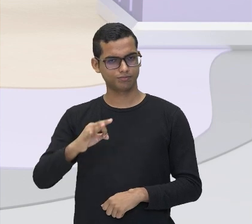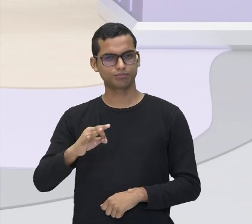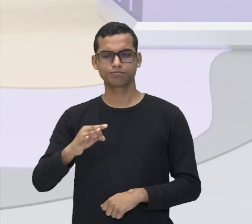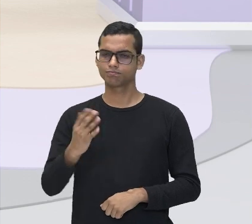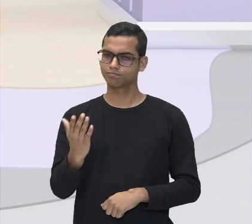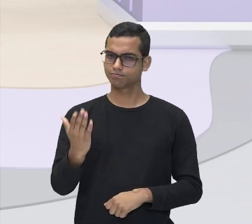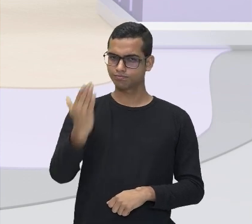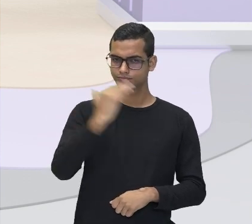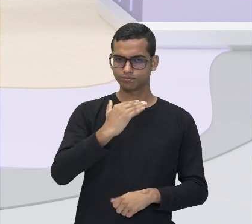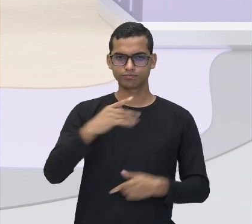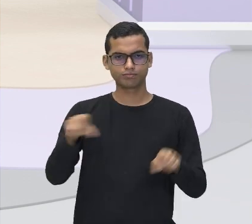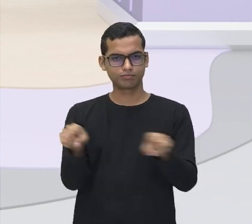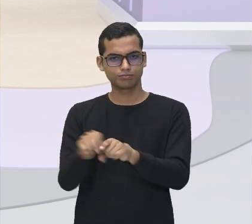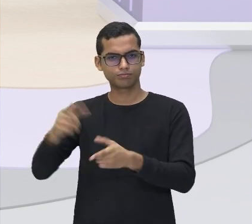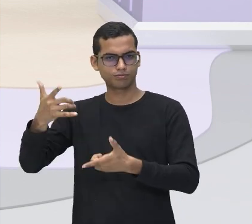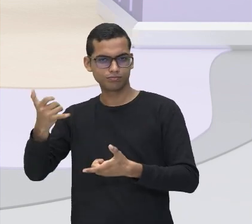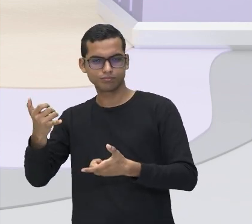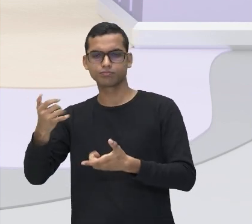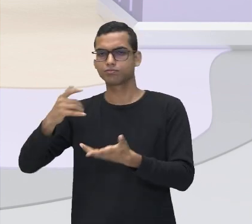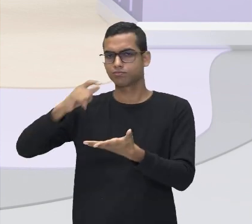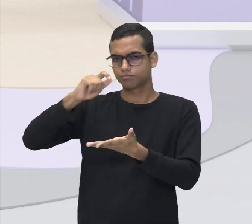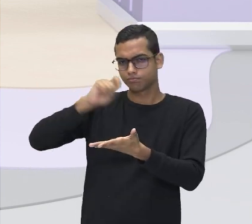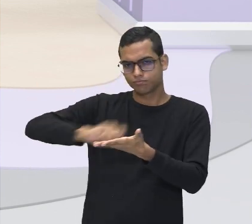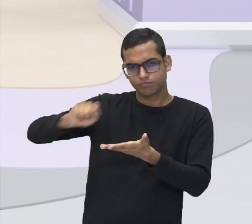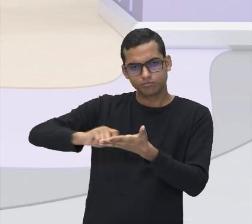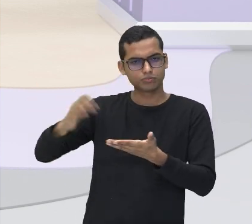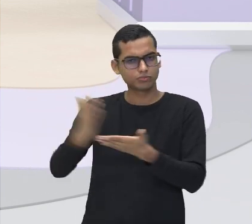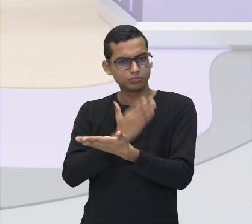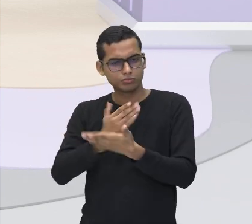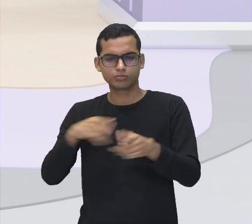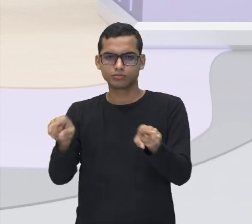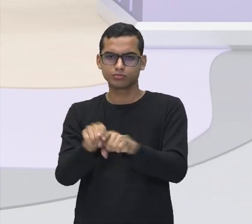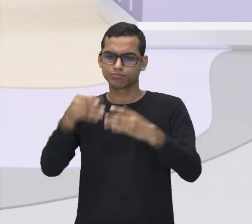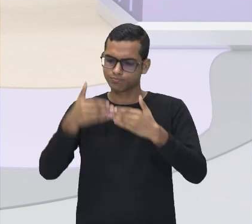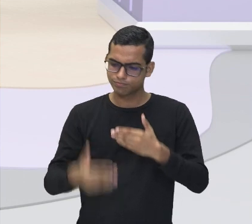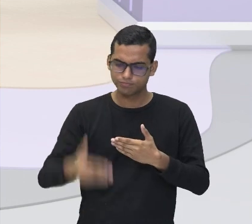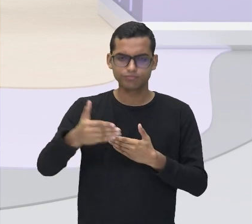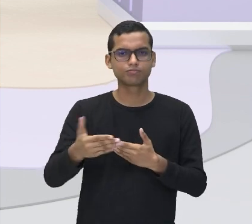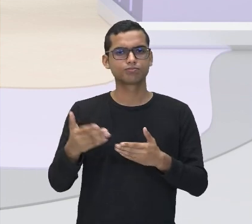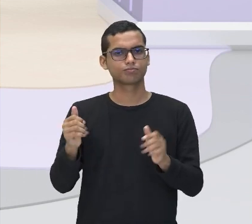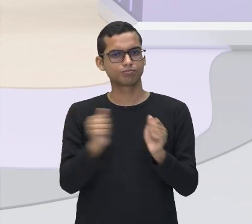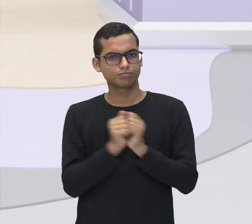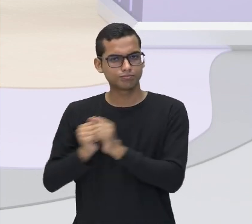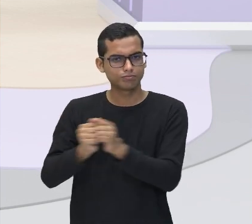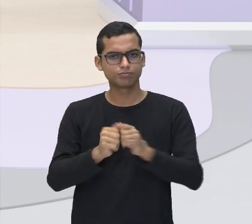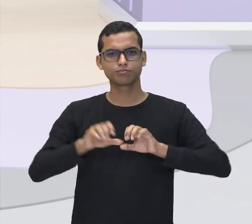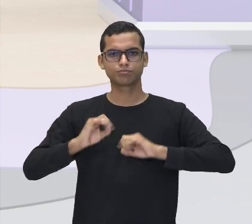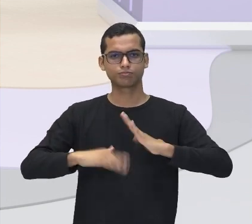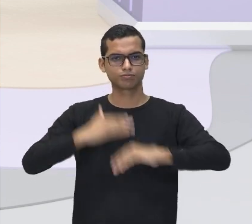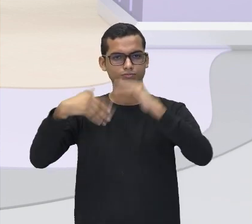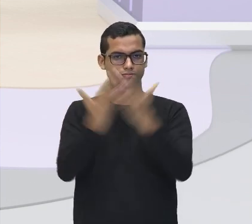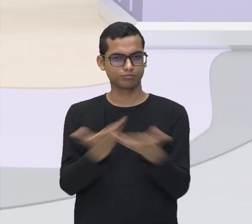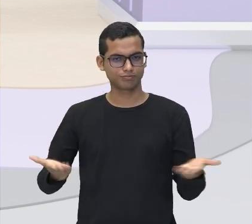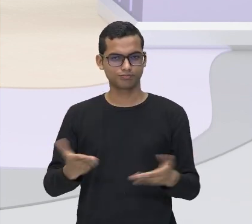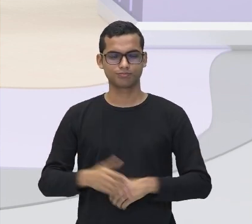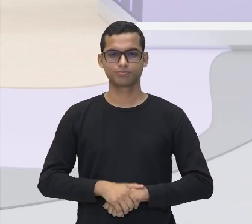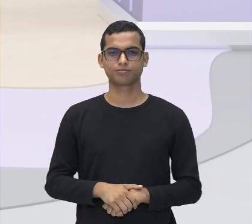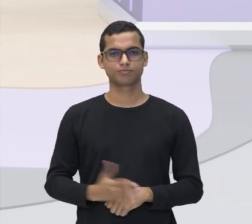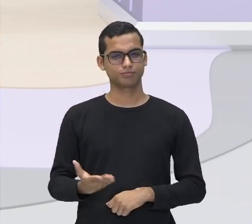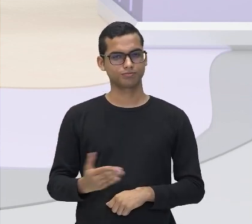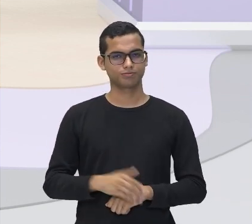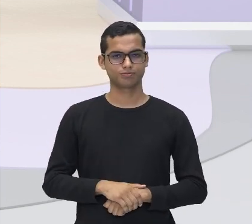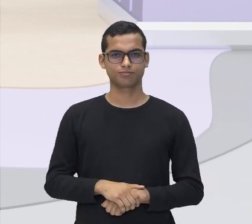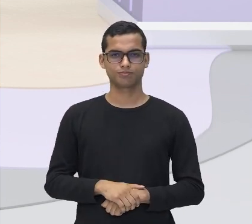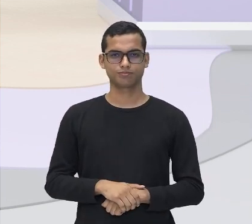convido para pegar seu papel, sua caneta, seu lápis e vamos que vamos construir a aula de hoje. Seja